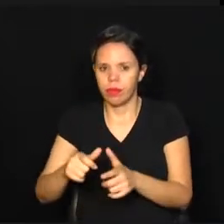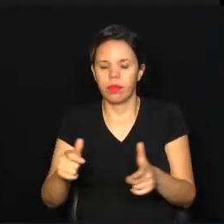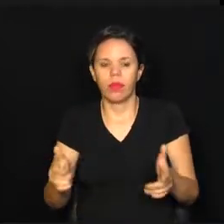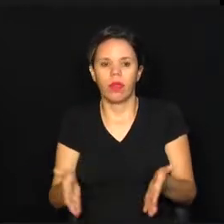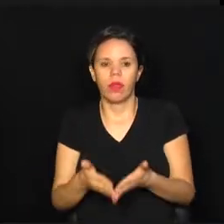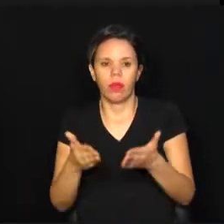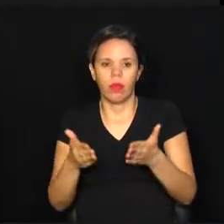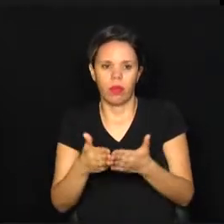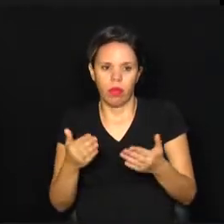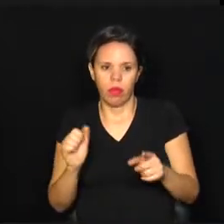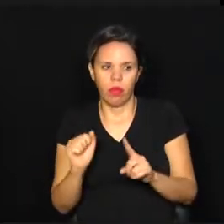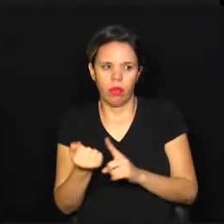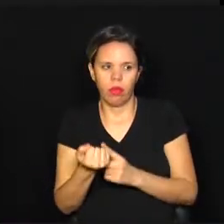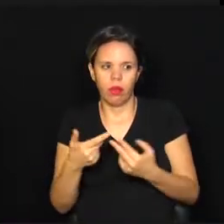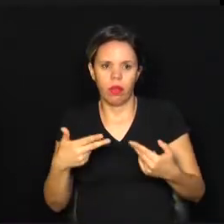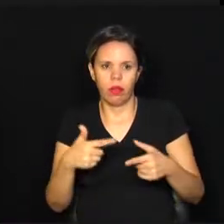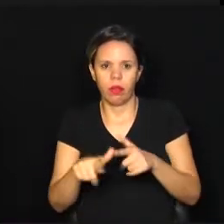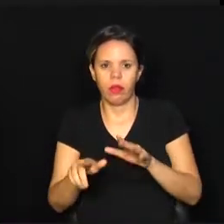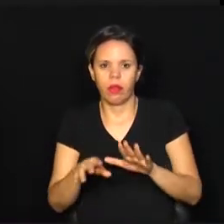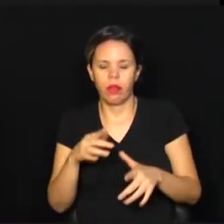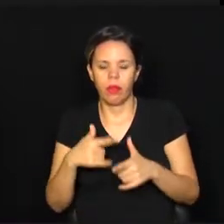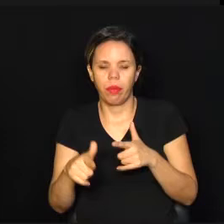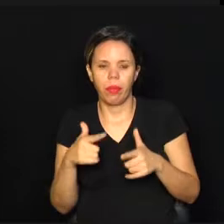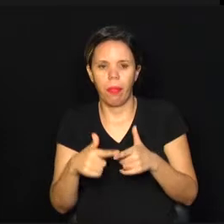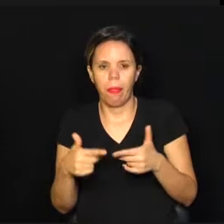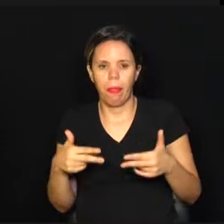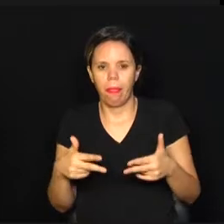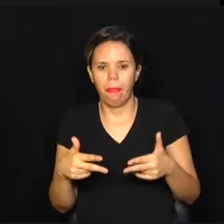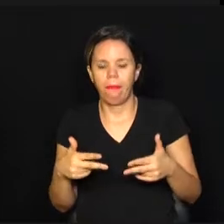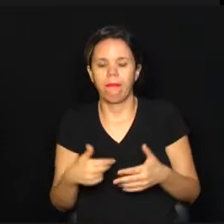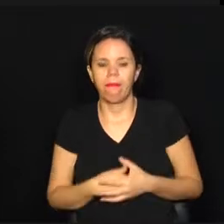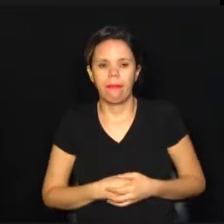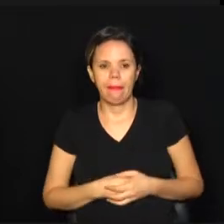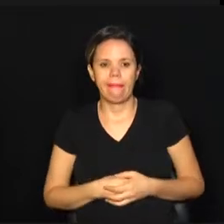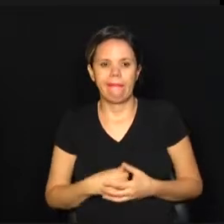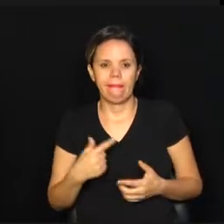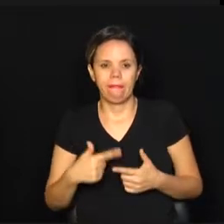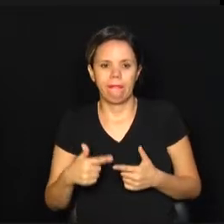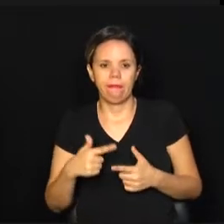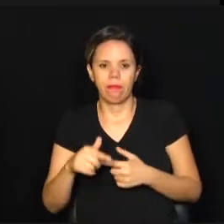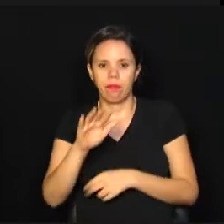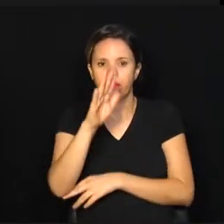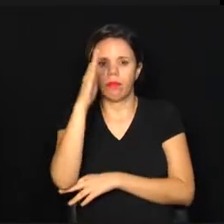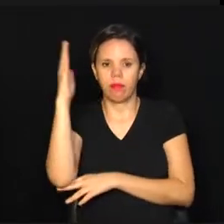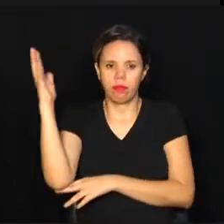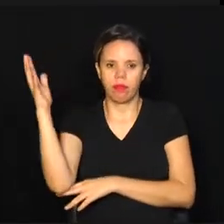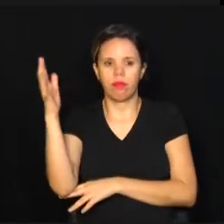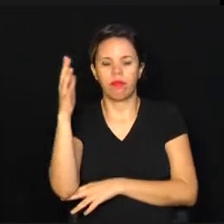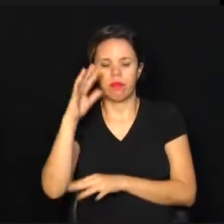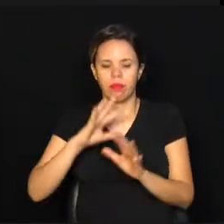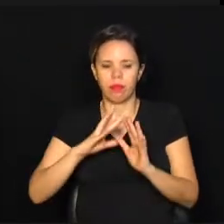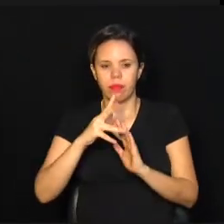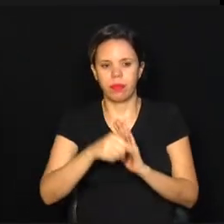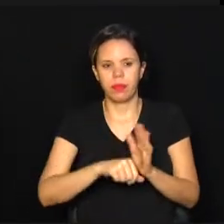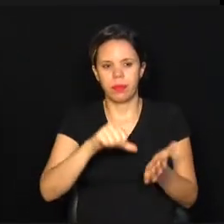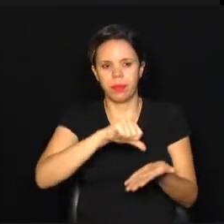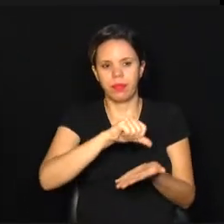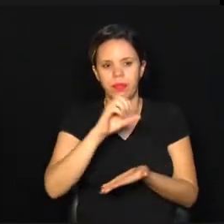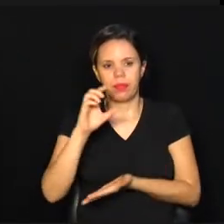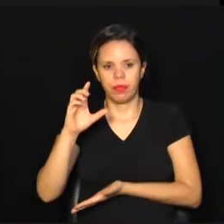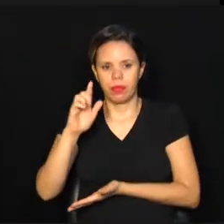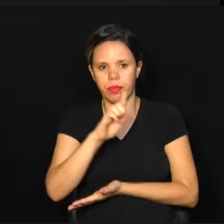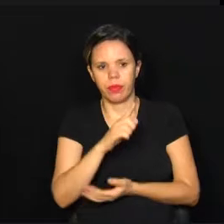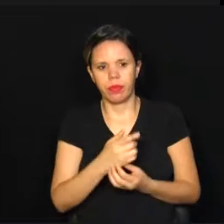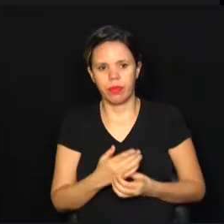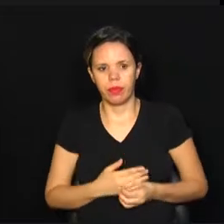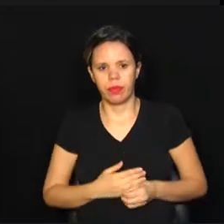vulnerabilidade social, né? Nós temos problemas sociais, problemas ambientais, inclusive a região do Campo Grande, que